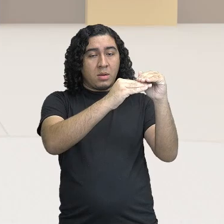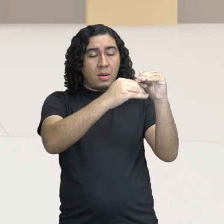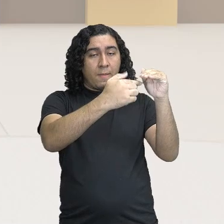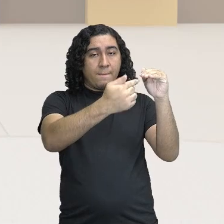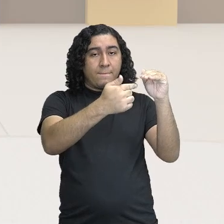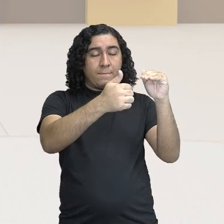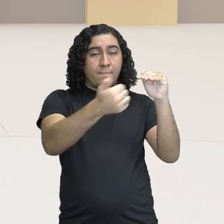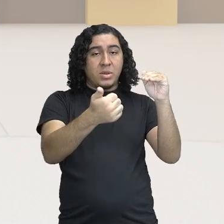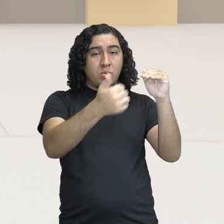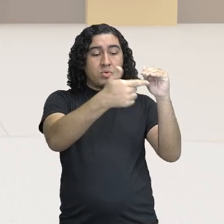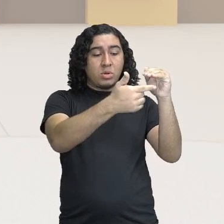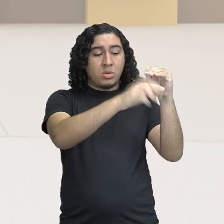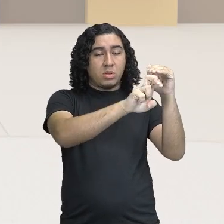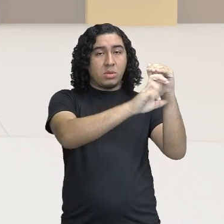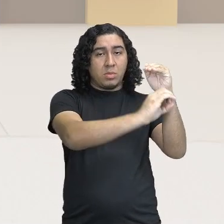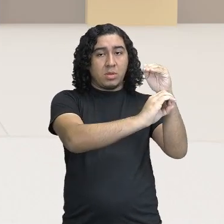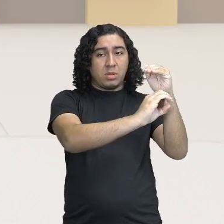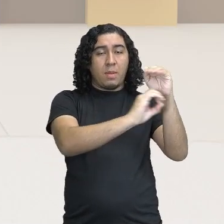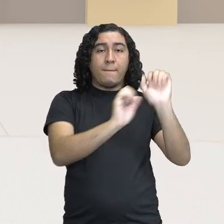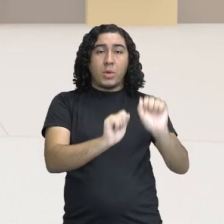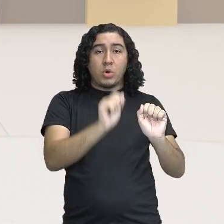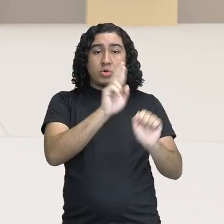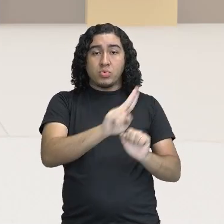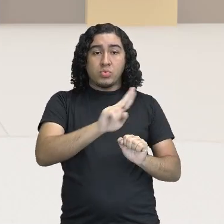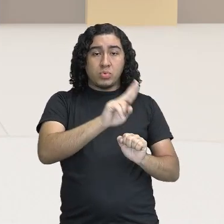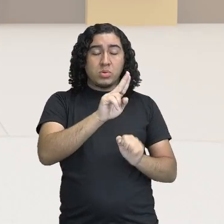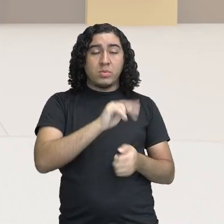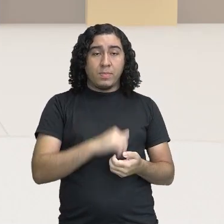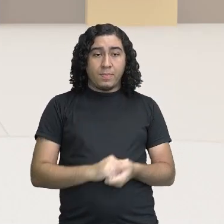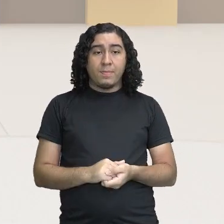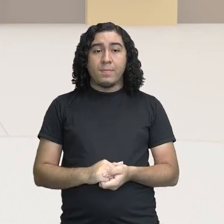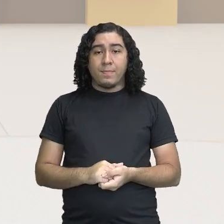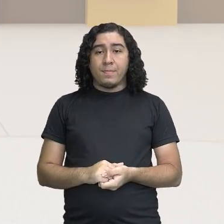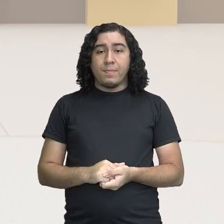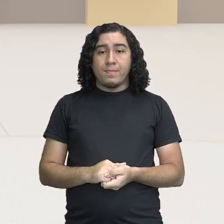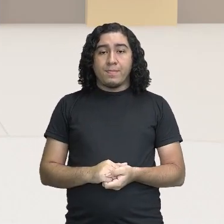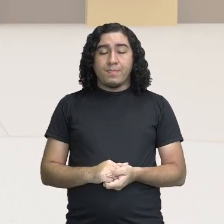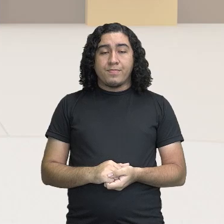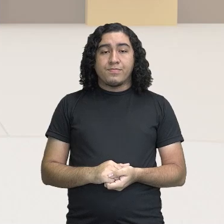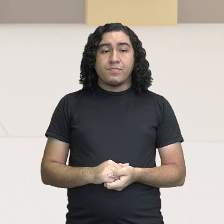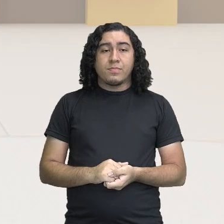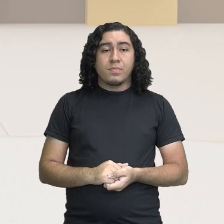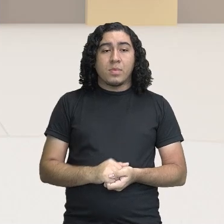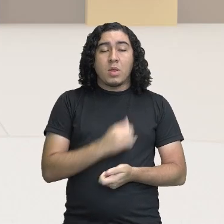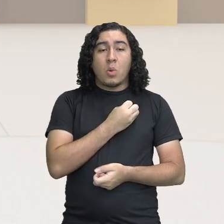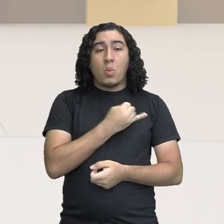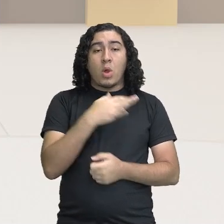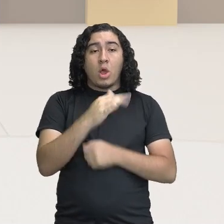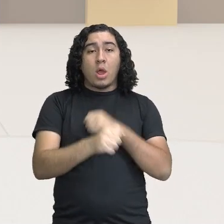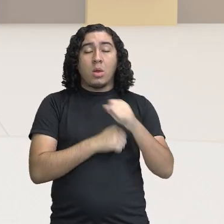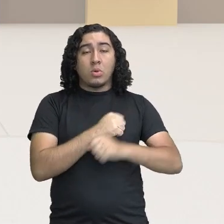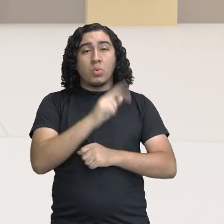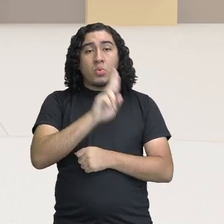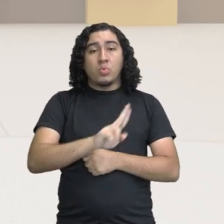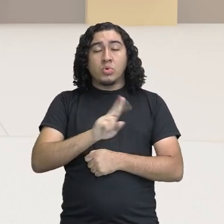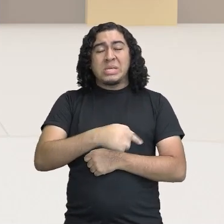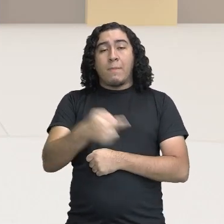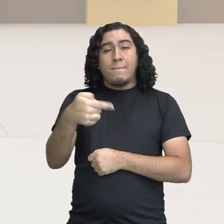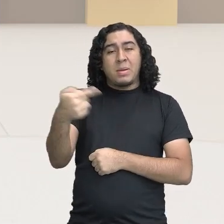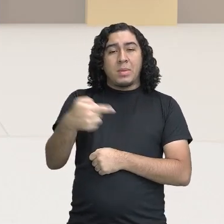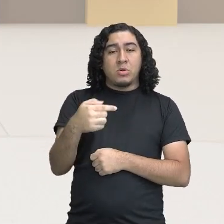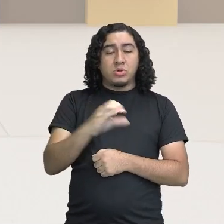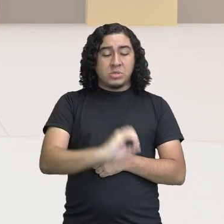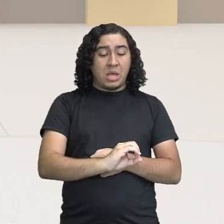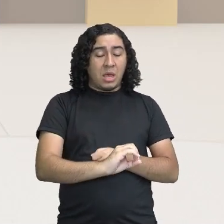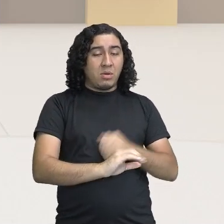nós podemos aí utilizar esses intervalos. Então, em quantos anos é utilizado esse primeiro intervalo, de 0